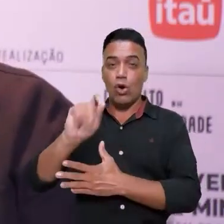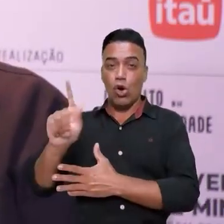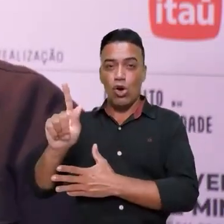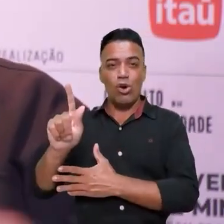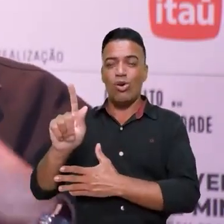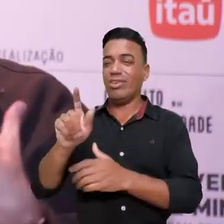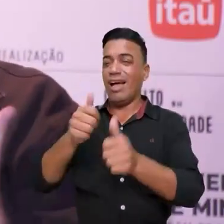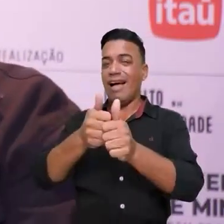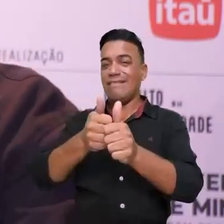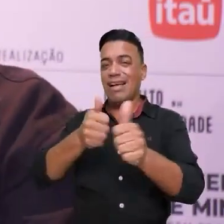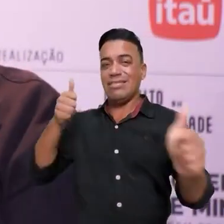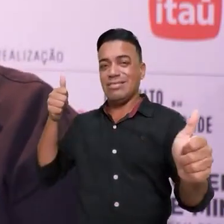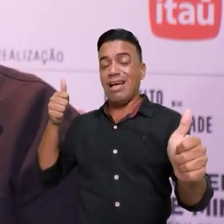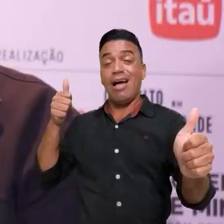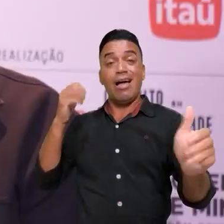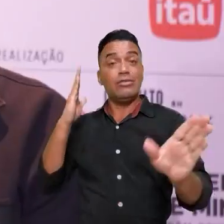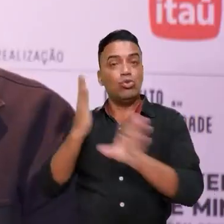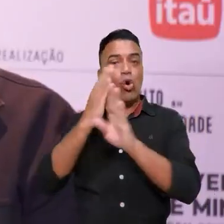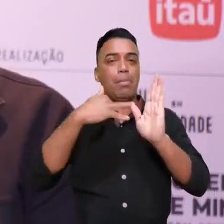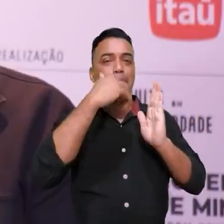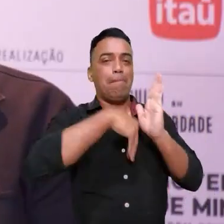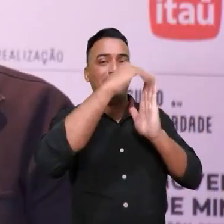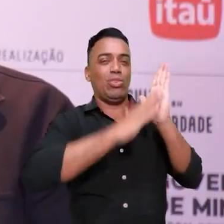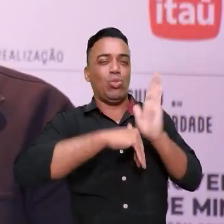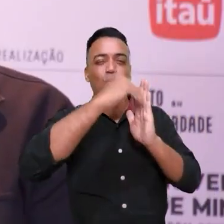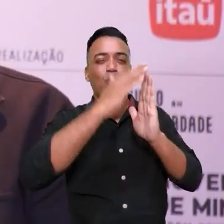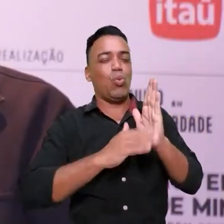afastado de tudo e se descobre na pintura nesse lugar.